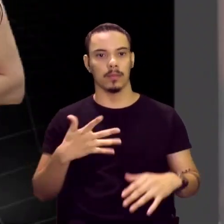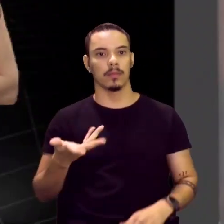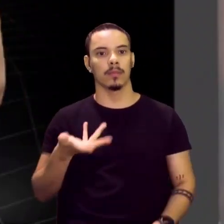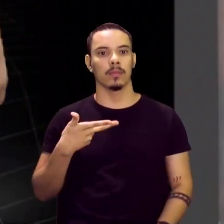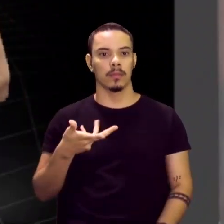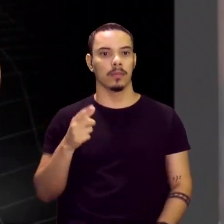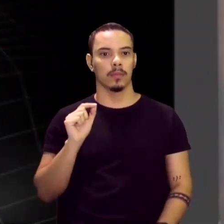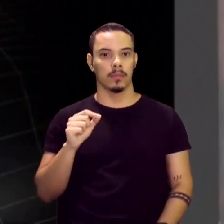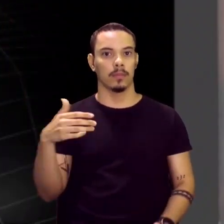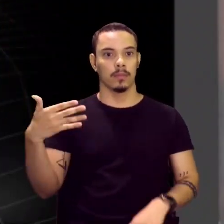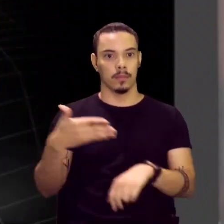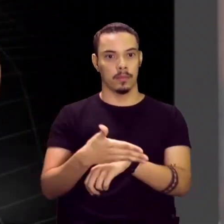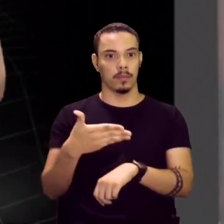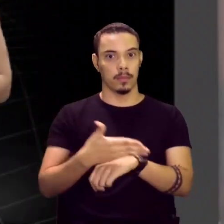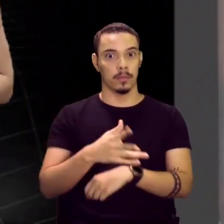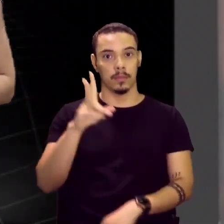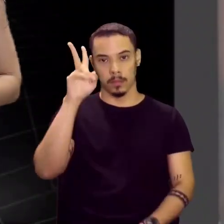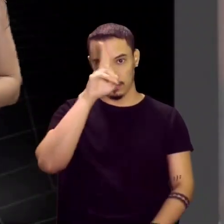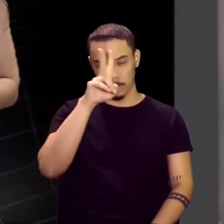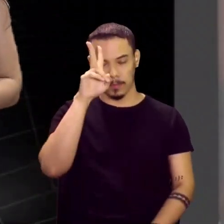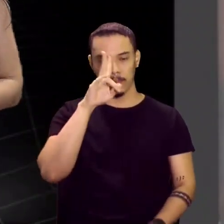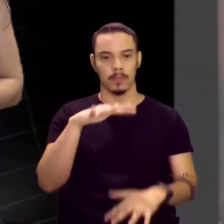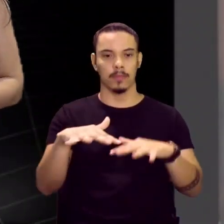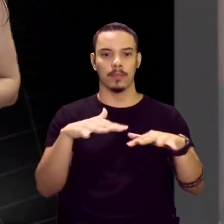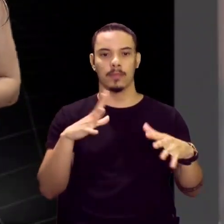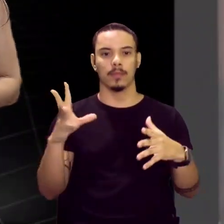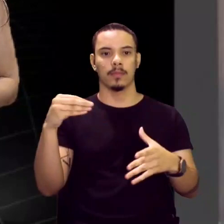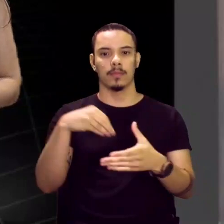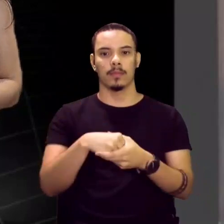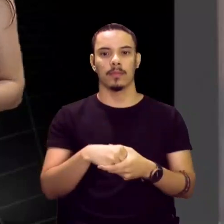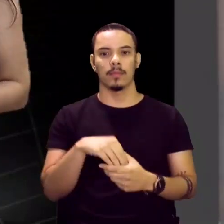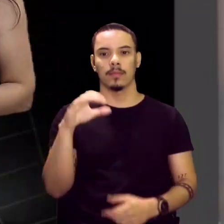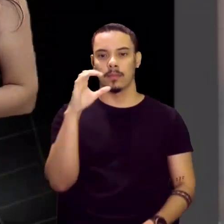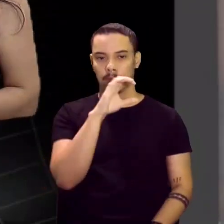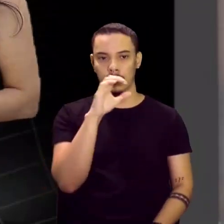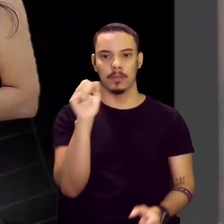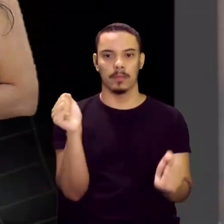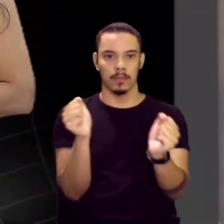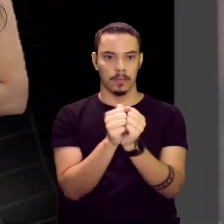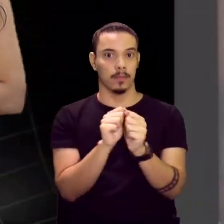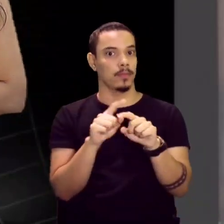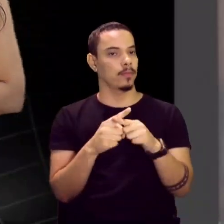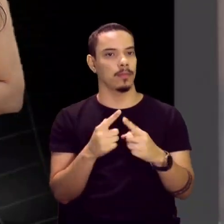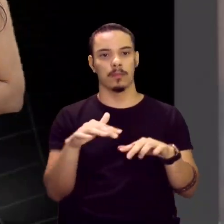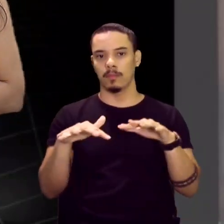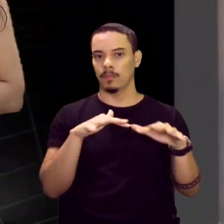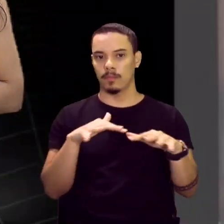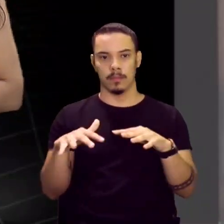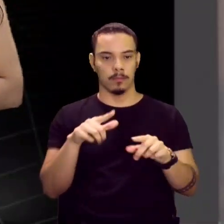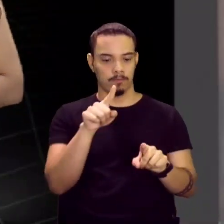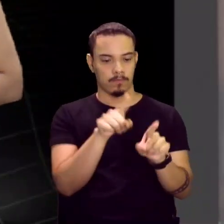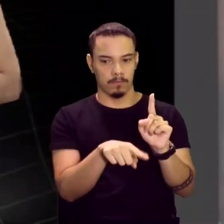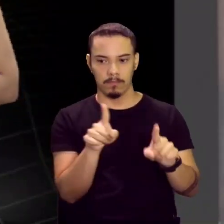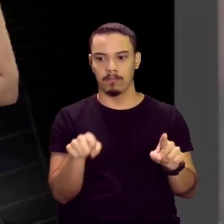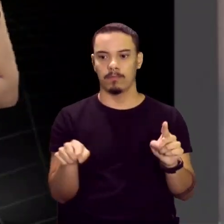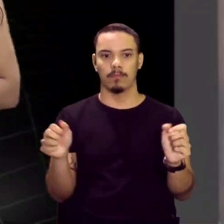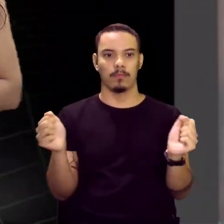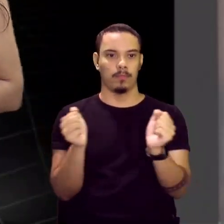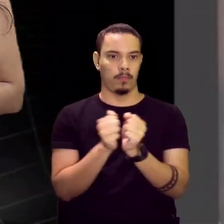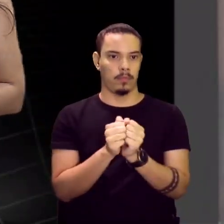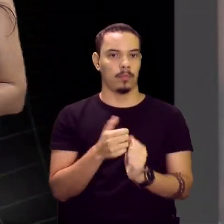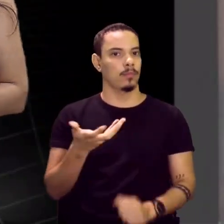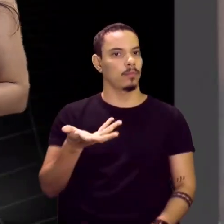aceleração constante. Constante. Lembrando que no movimento uniforme a velocidade é constante, mas no movimento uniformemente variado